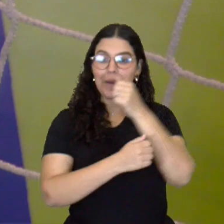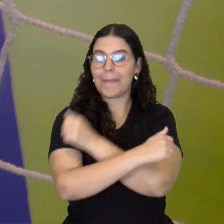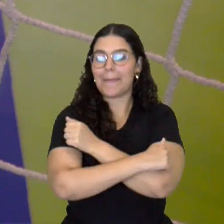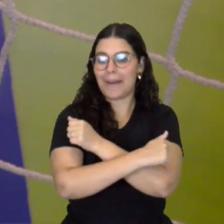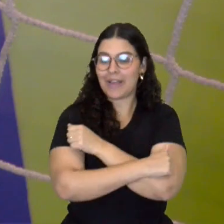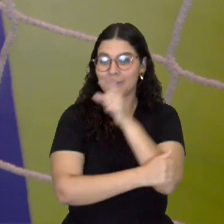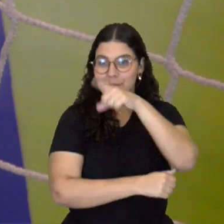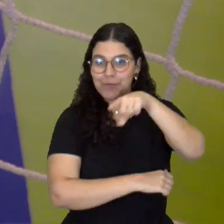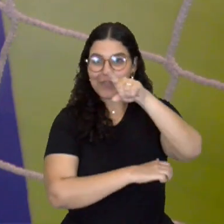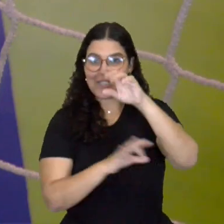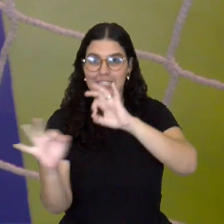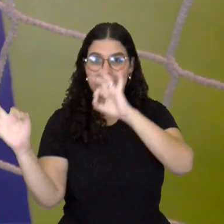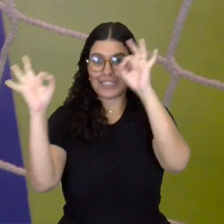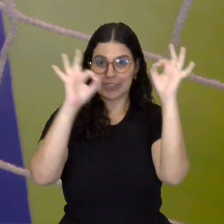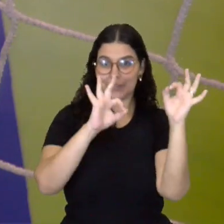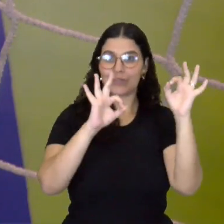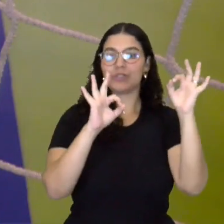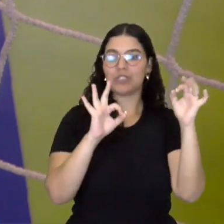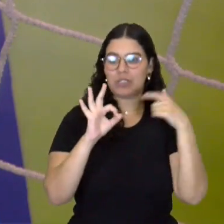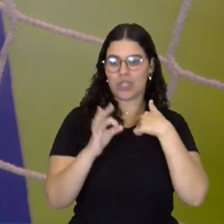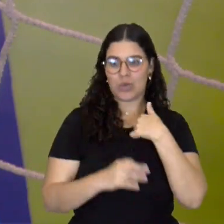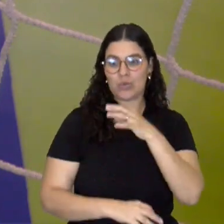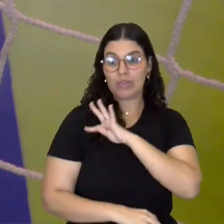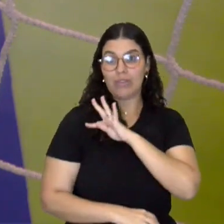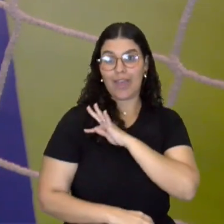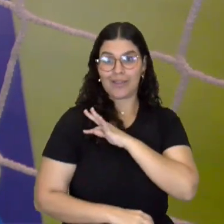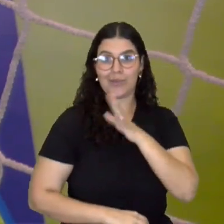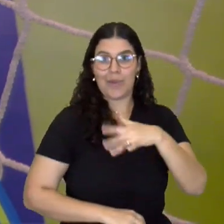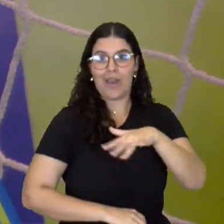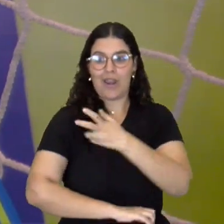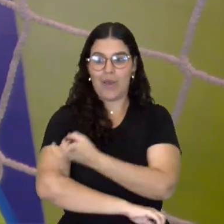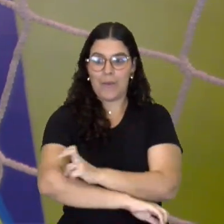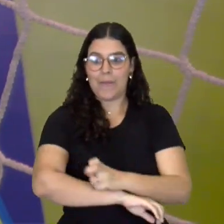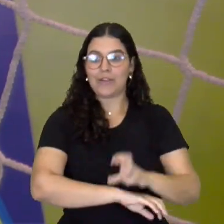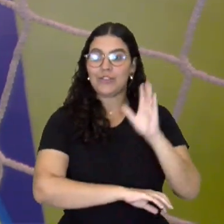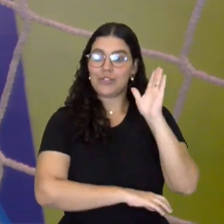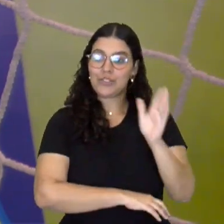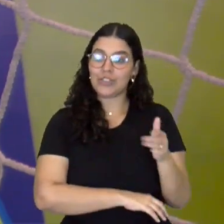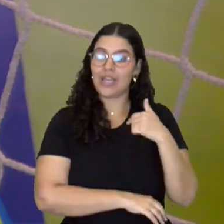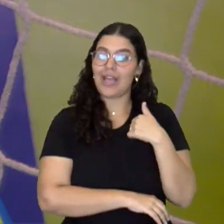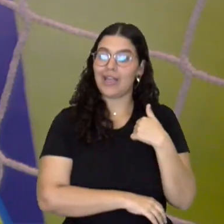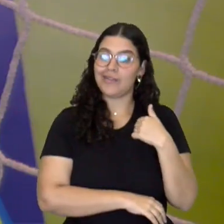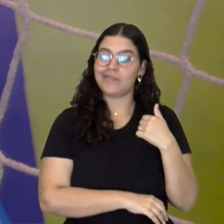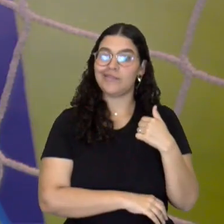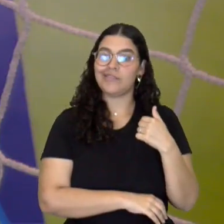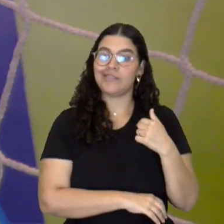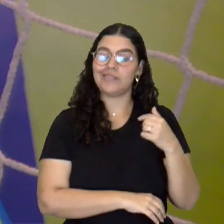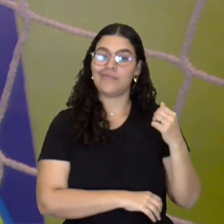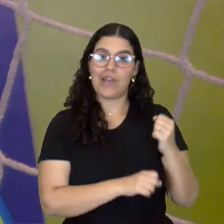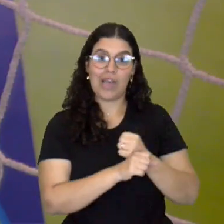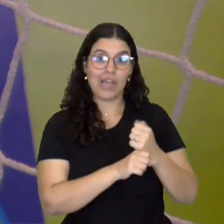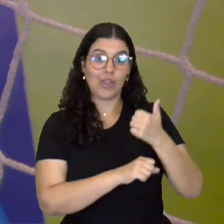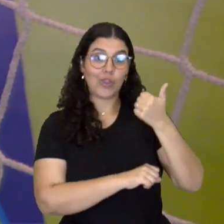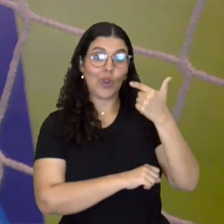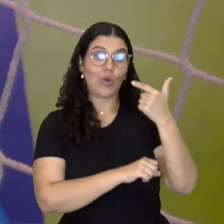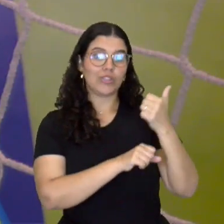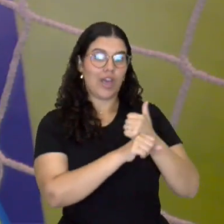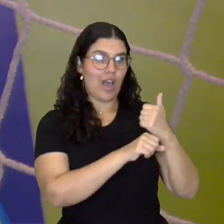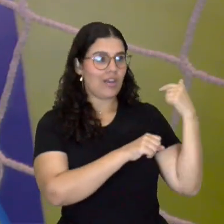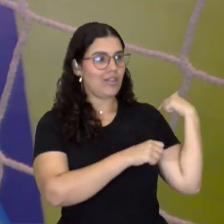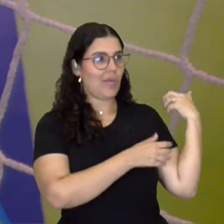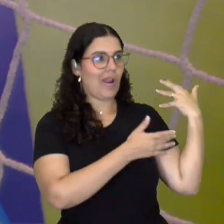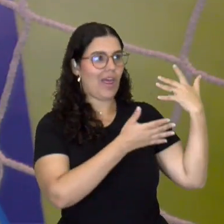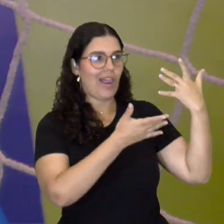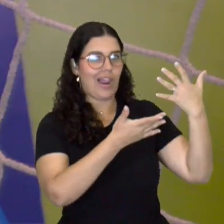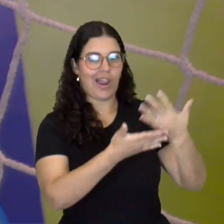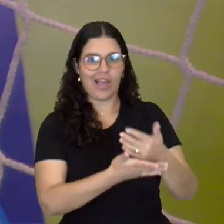técnico de robótica, já estou aqui há um tempinho bem pequenininho, né? Só 12 anos, mas aí comecei aí